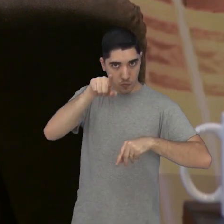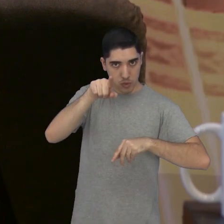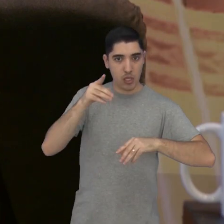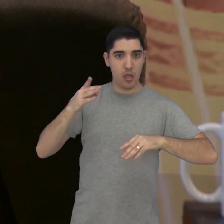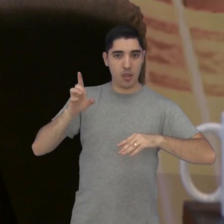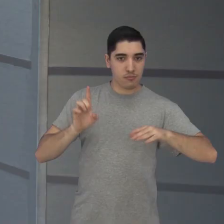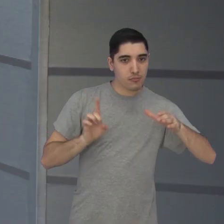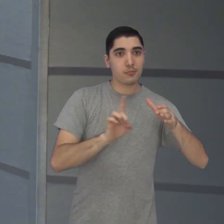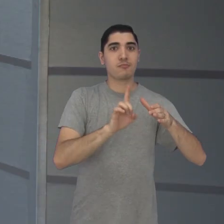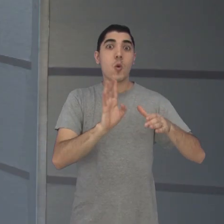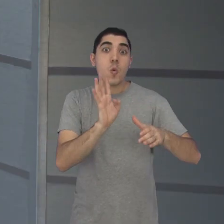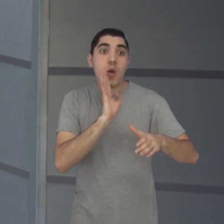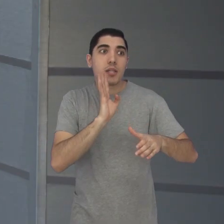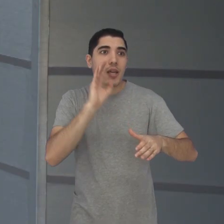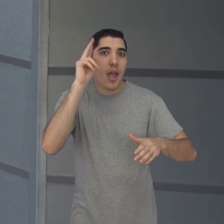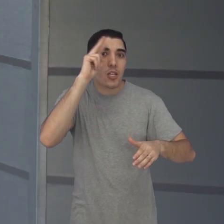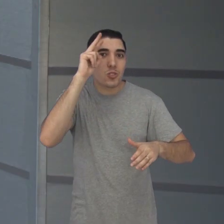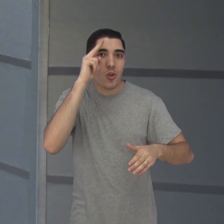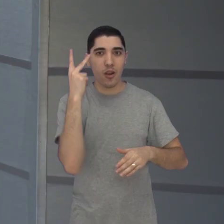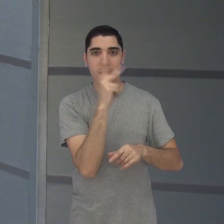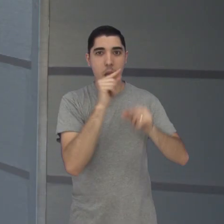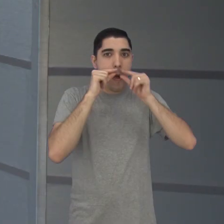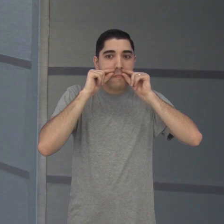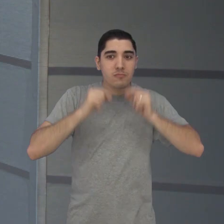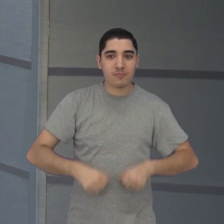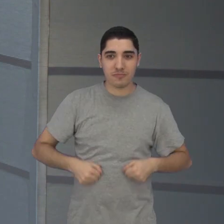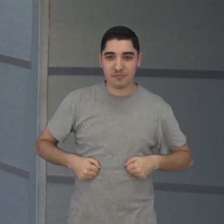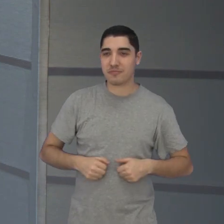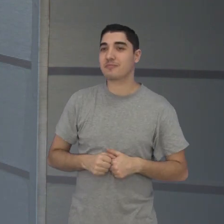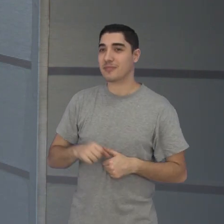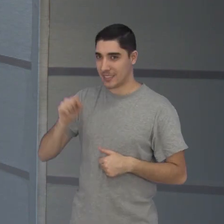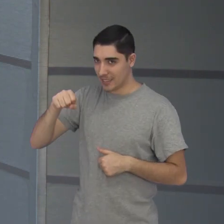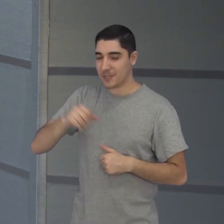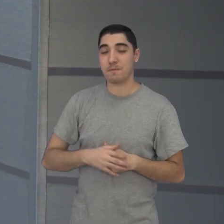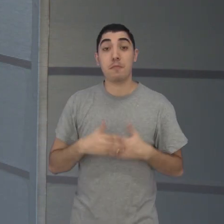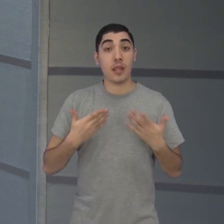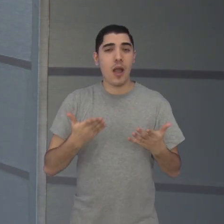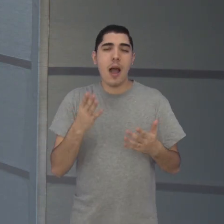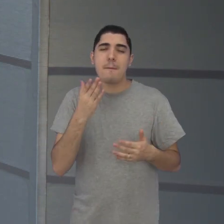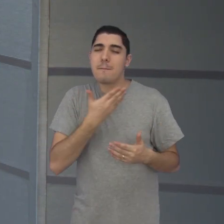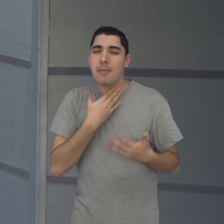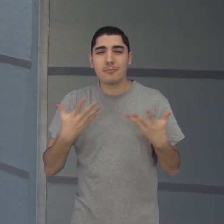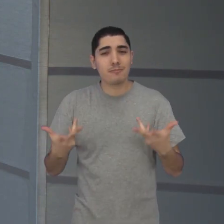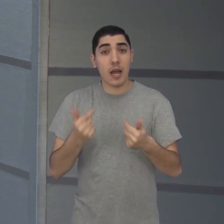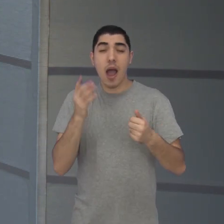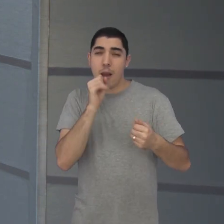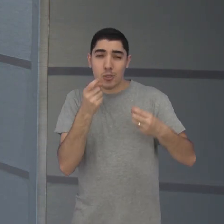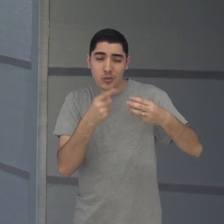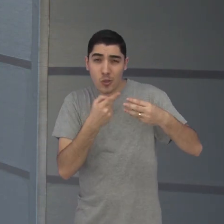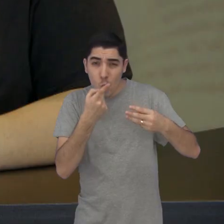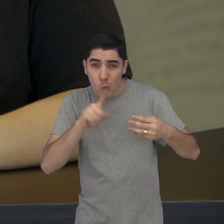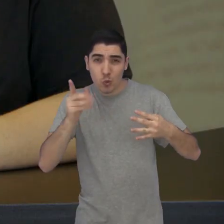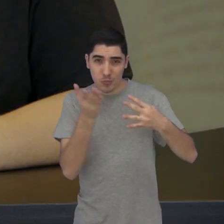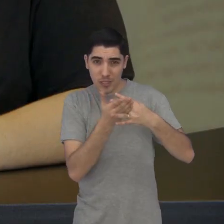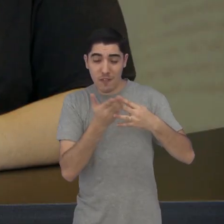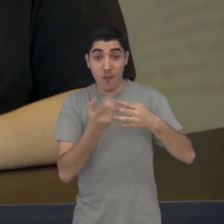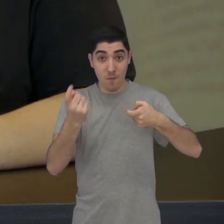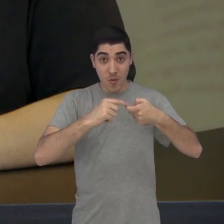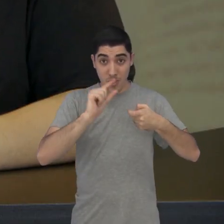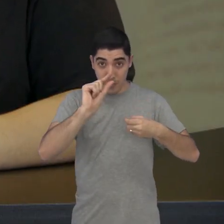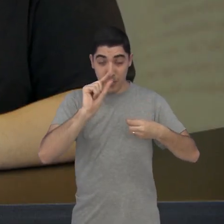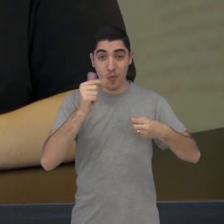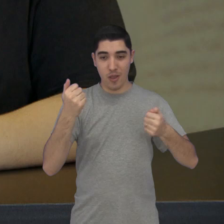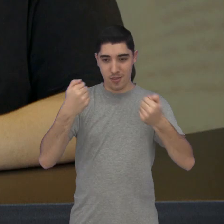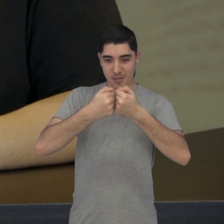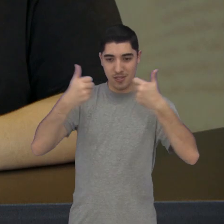você entra mesmo na história do Mazzaropi. Exato, você vai imergir. Ó, o nosso papo tá muito bom, mas eu vou pro nosso último intervalo e volto já